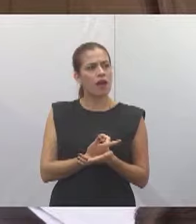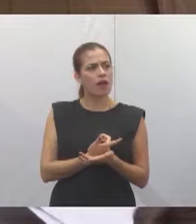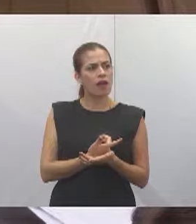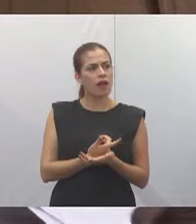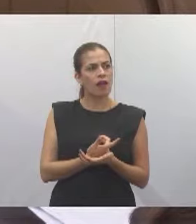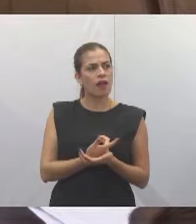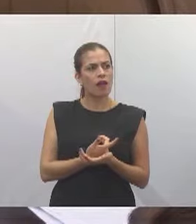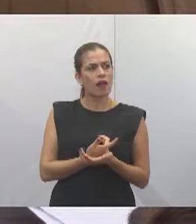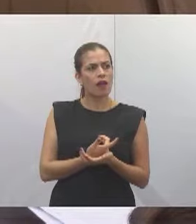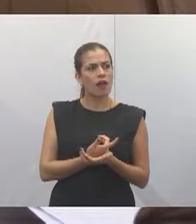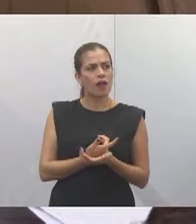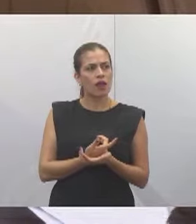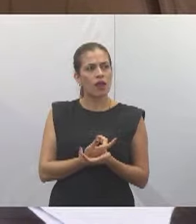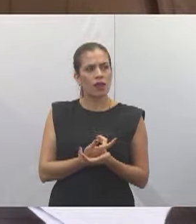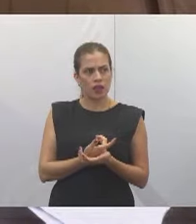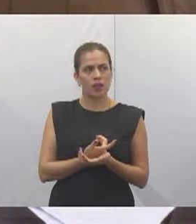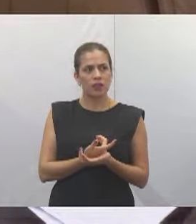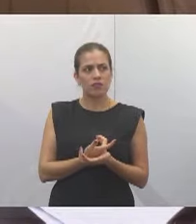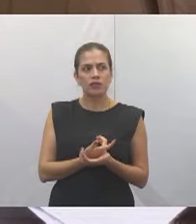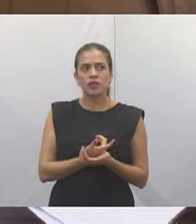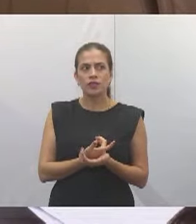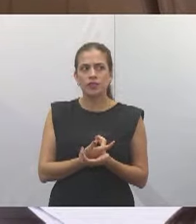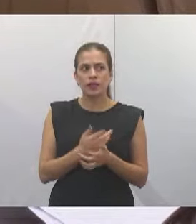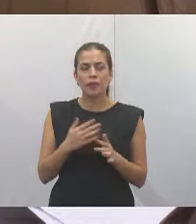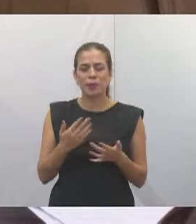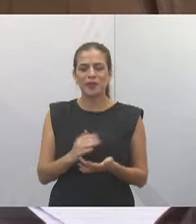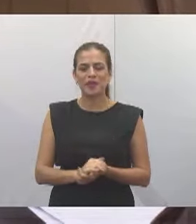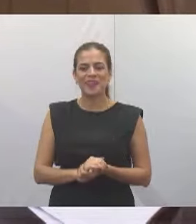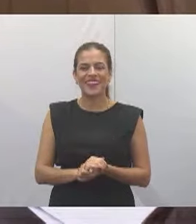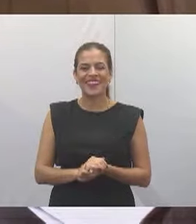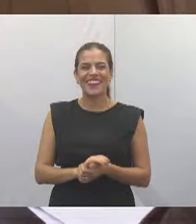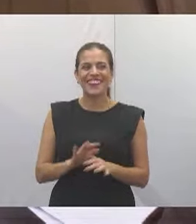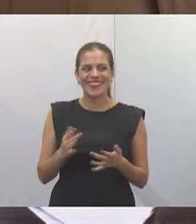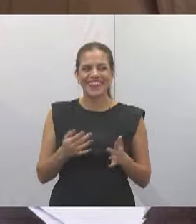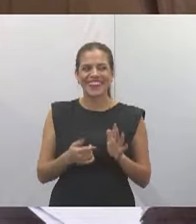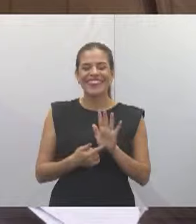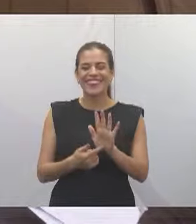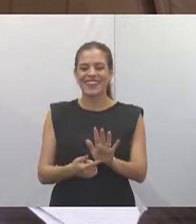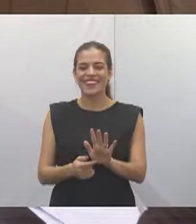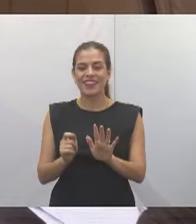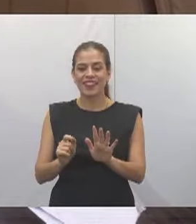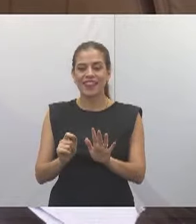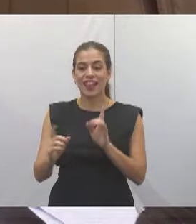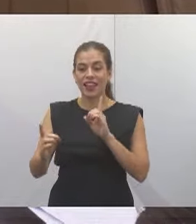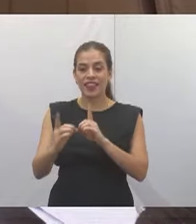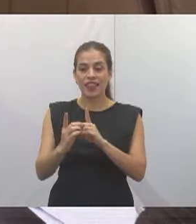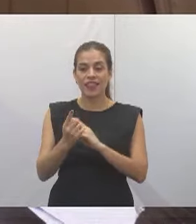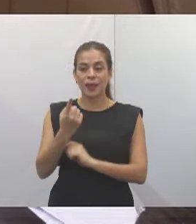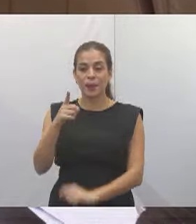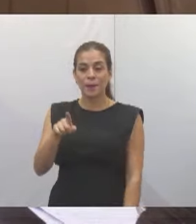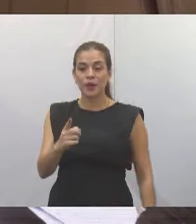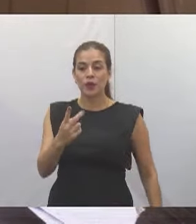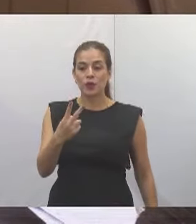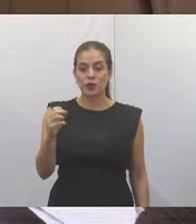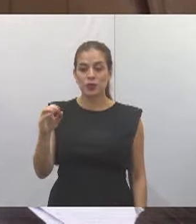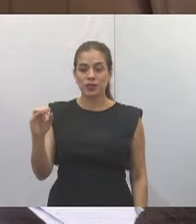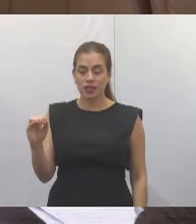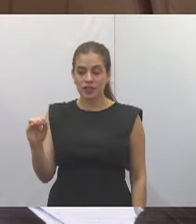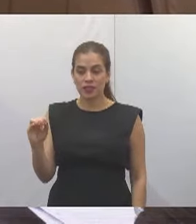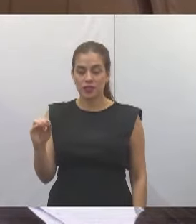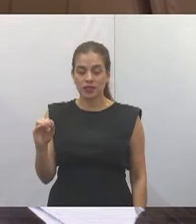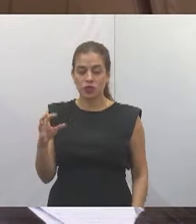Está em alguma planilha aqui? Porque aqui não fala, só fala aqui, ó, atendeu 1.225 ações